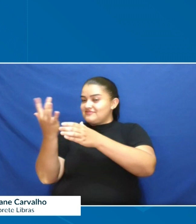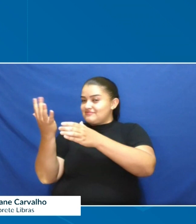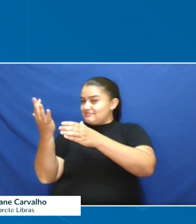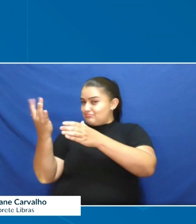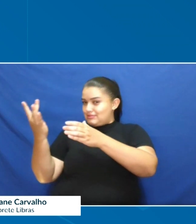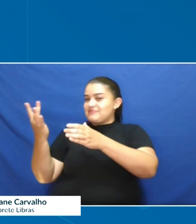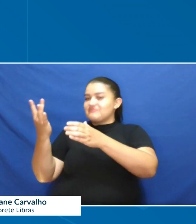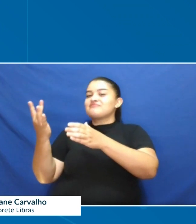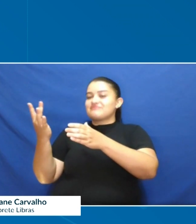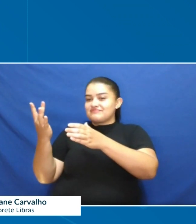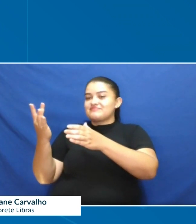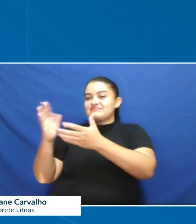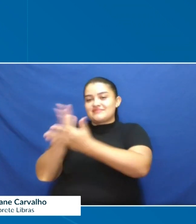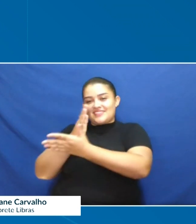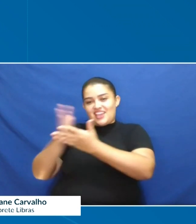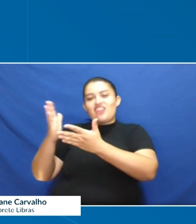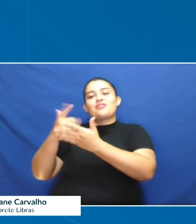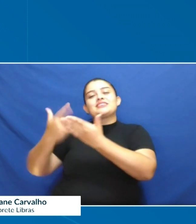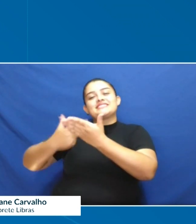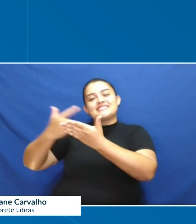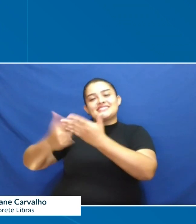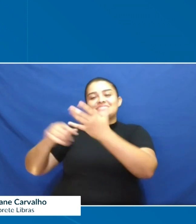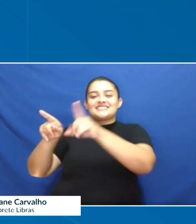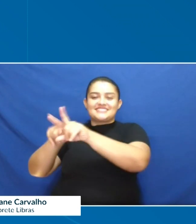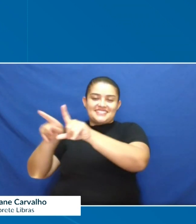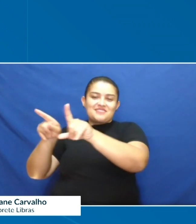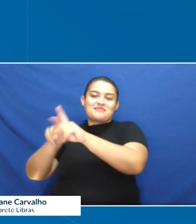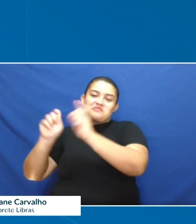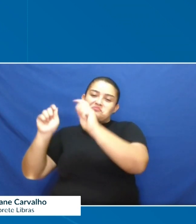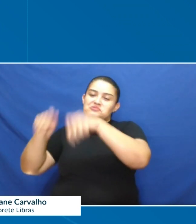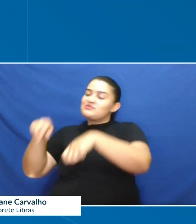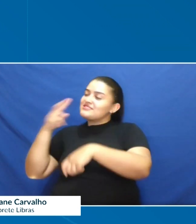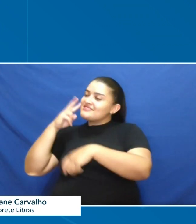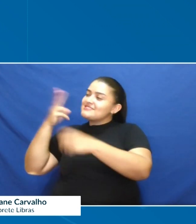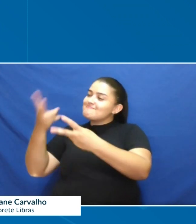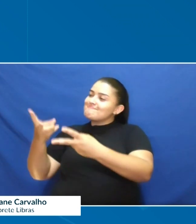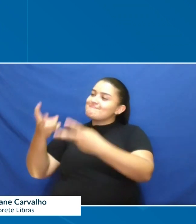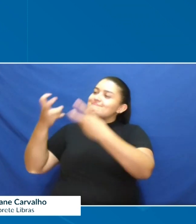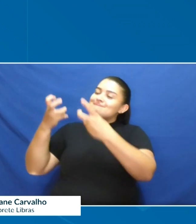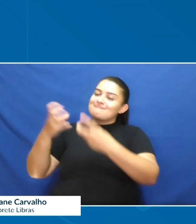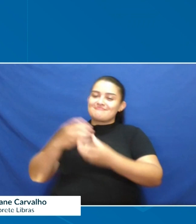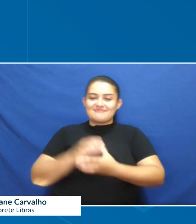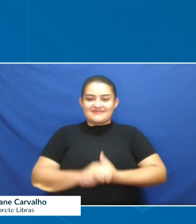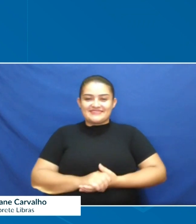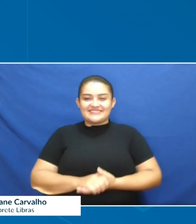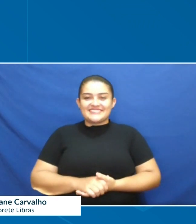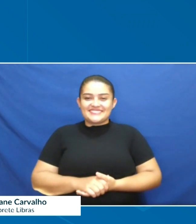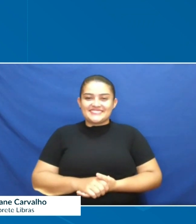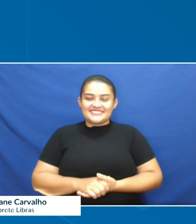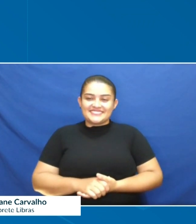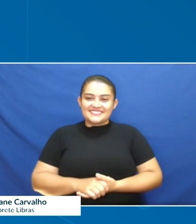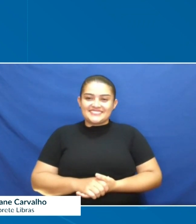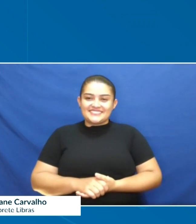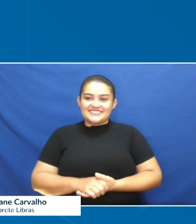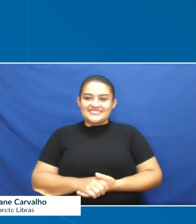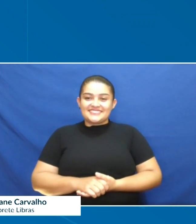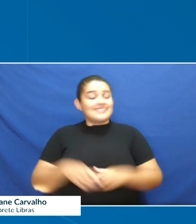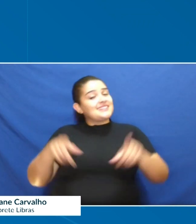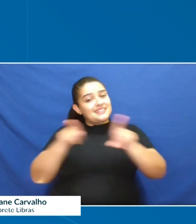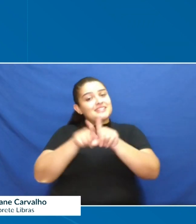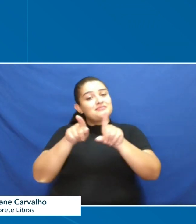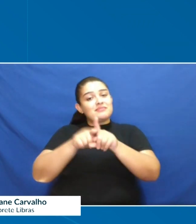com alguns livros e também um vaso com uma planta que ornamenta o nosso cenário. Eu vou fazer também